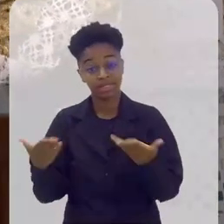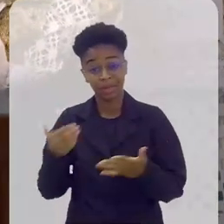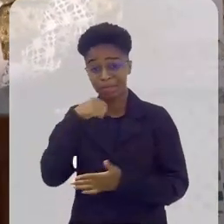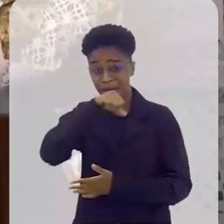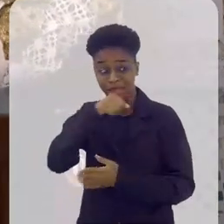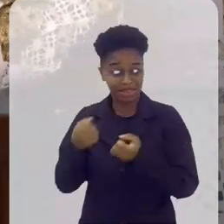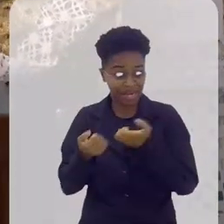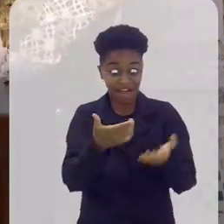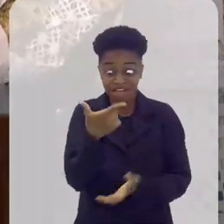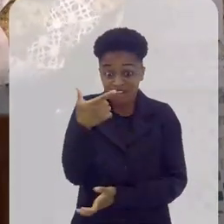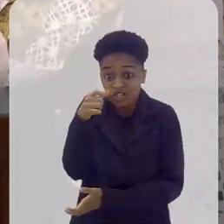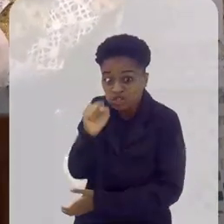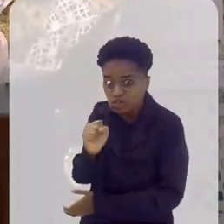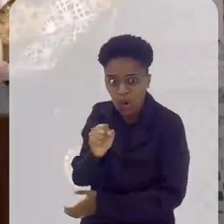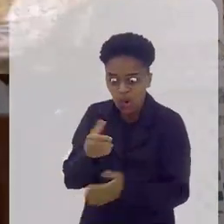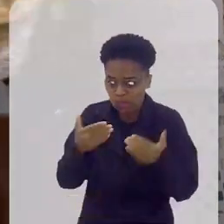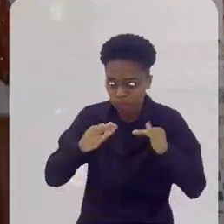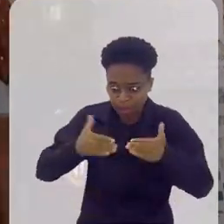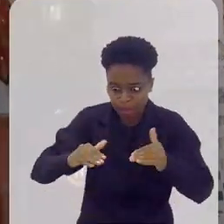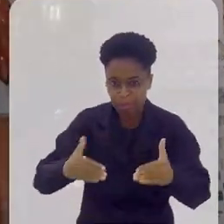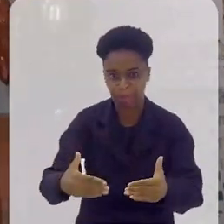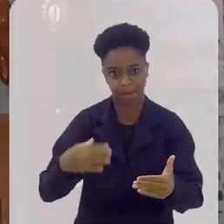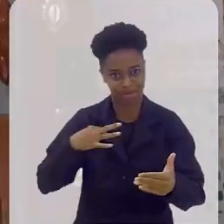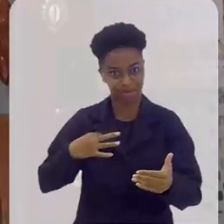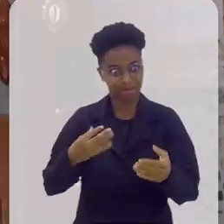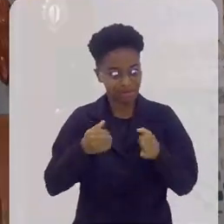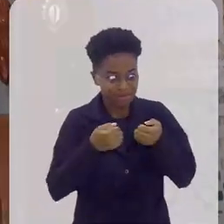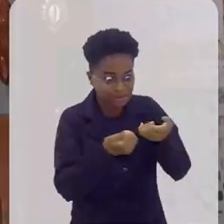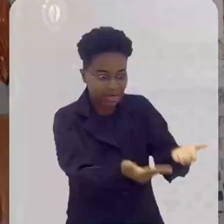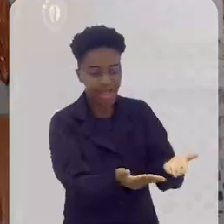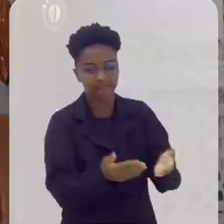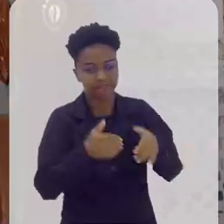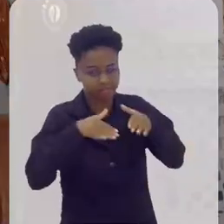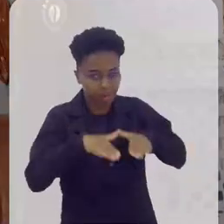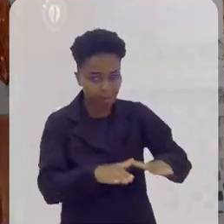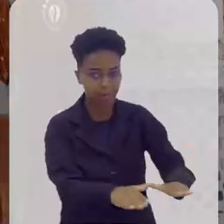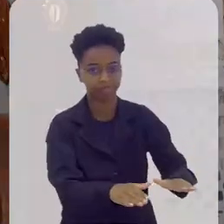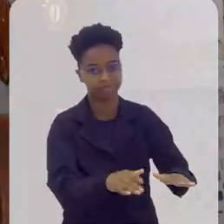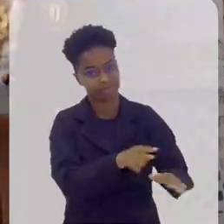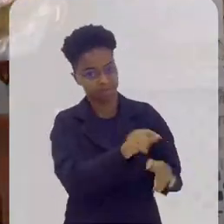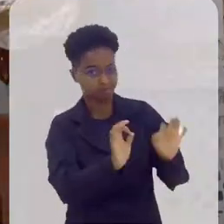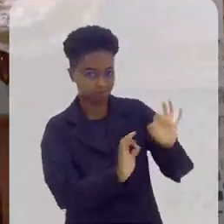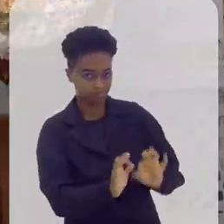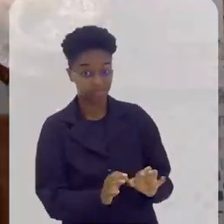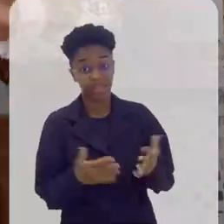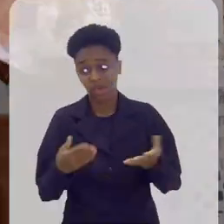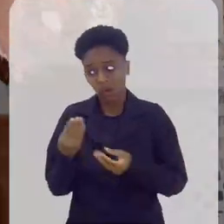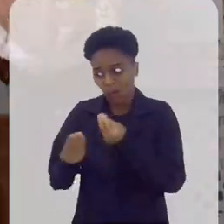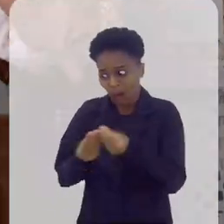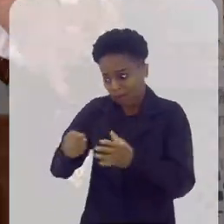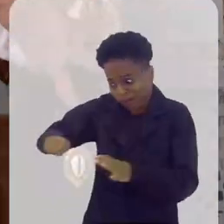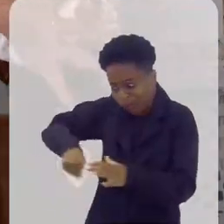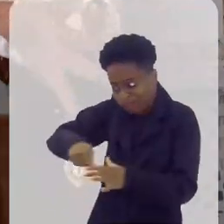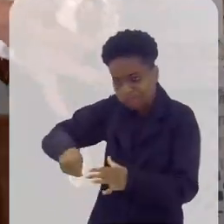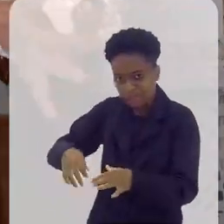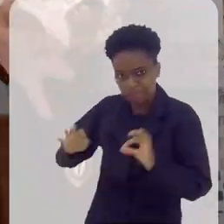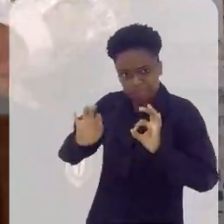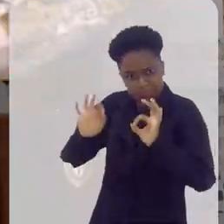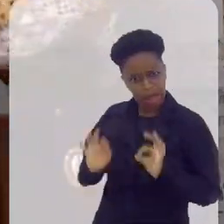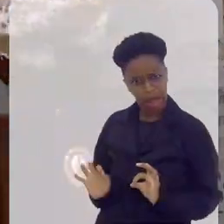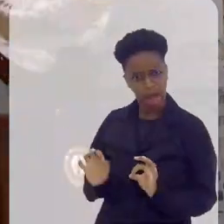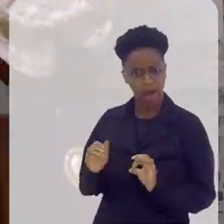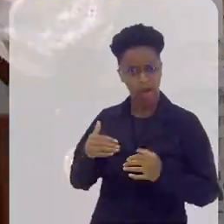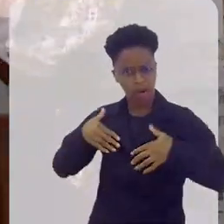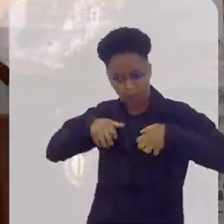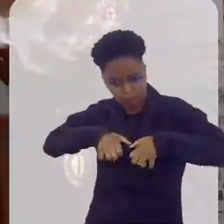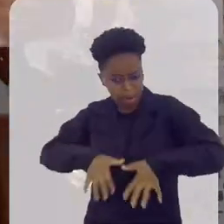vez na costureira. Você tem uma ideia do quanto ela era vaidosa e do quanto uma cozinheira podia fazer isso. E